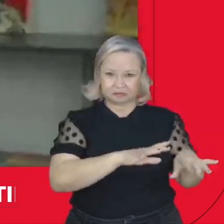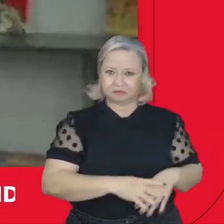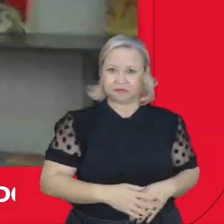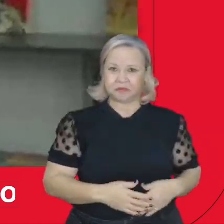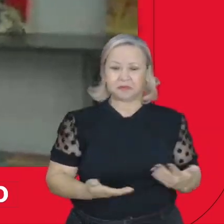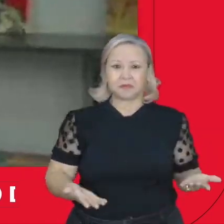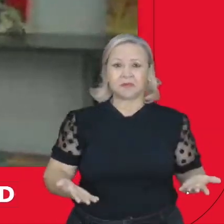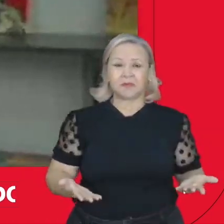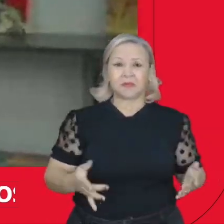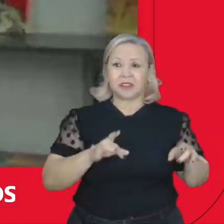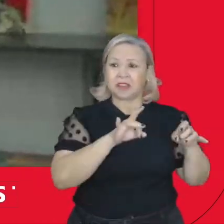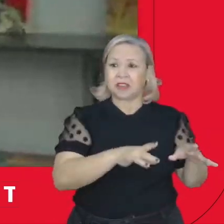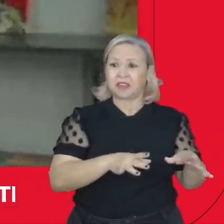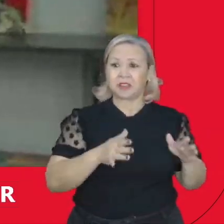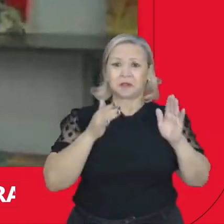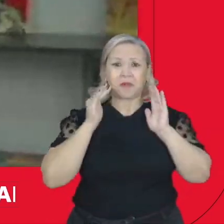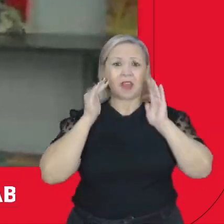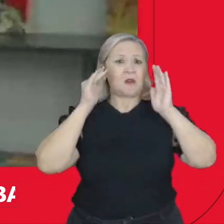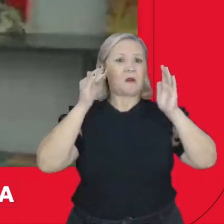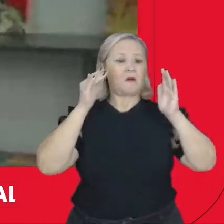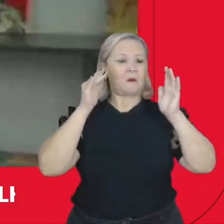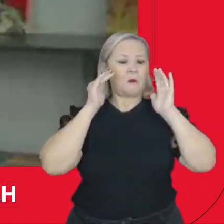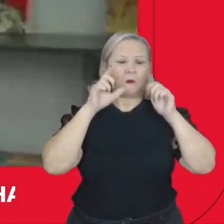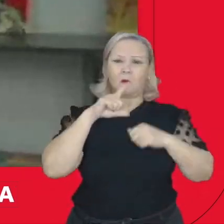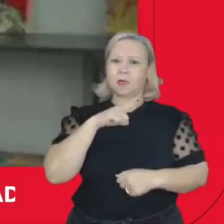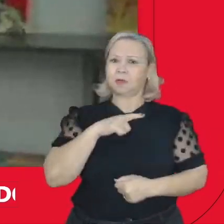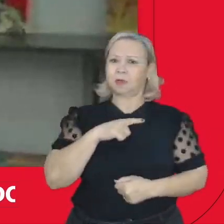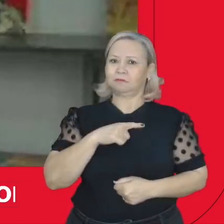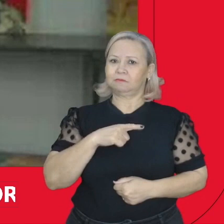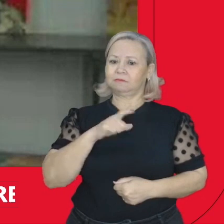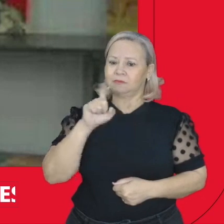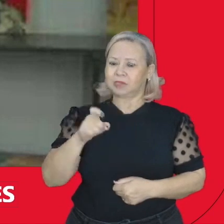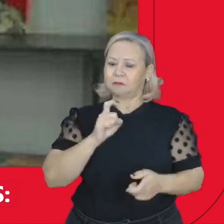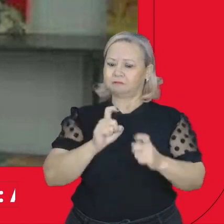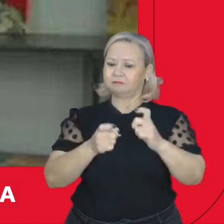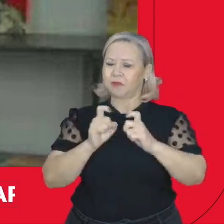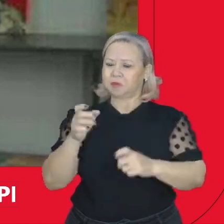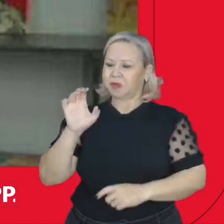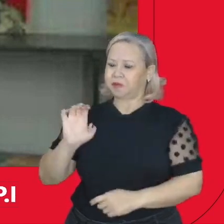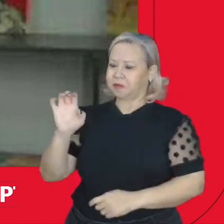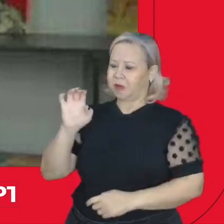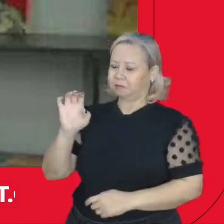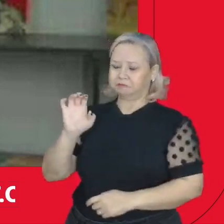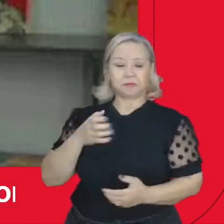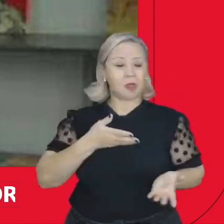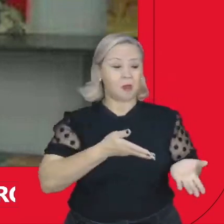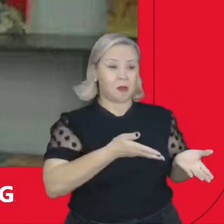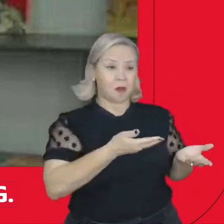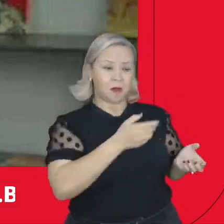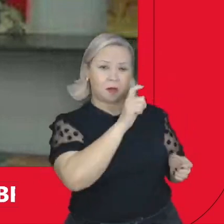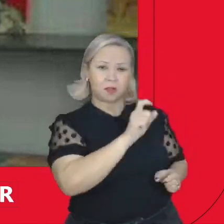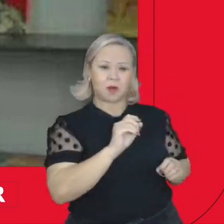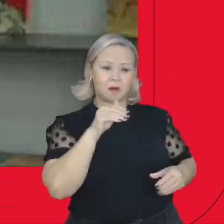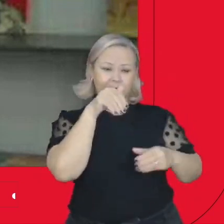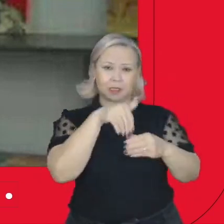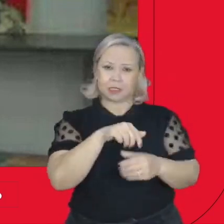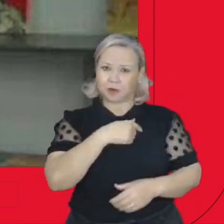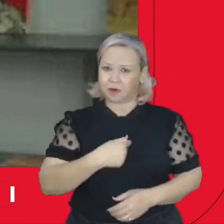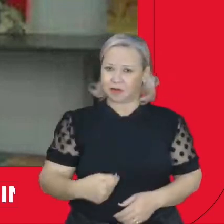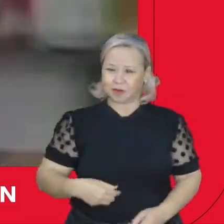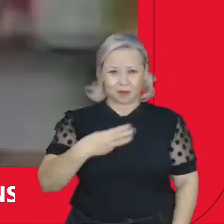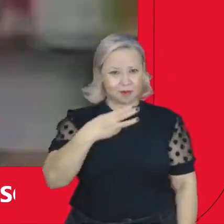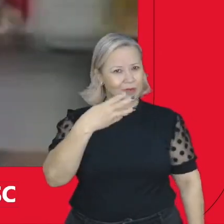honra que um gaúcho ou uma gaúcha pode ter, que é governar o seu estado. Um jovem que se elegeu governador aos